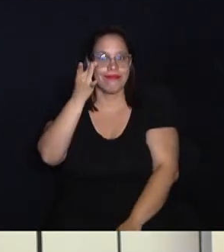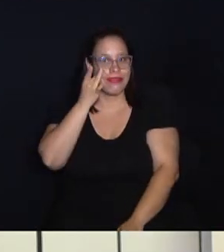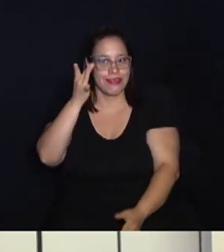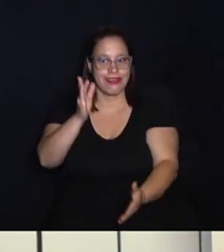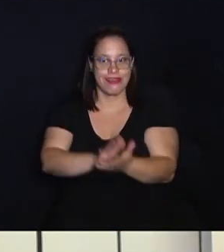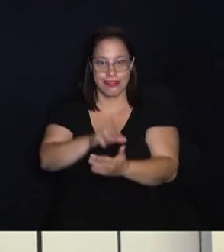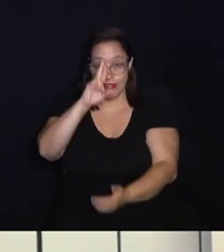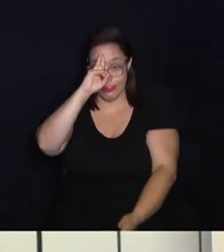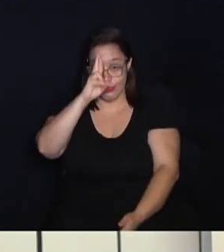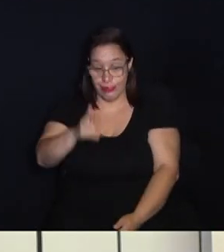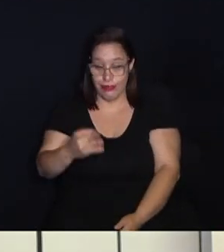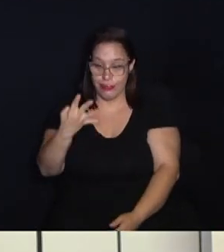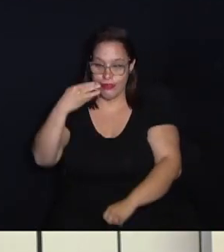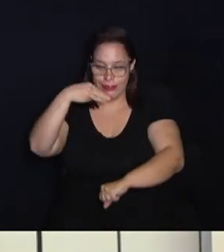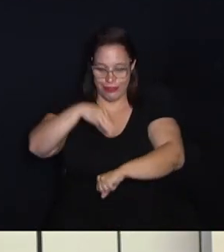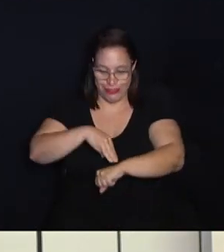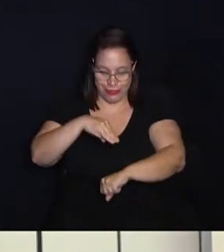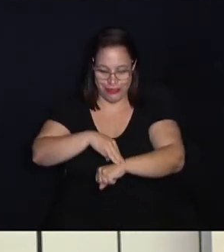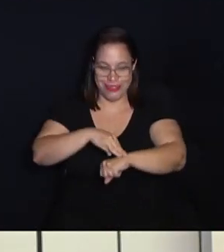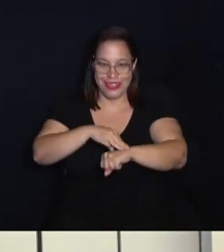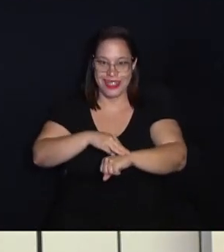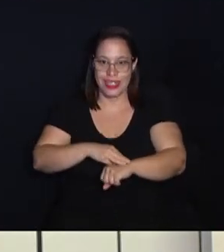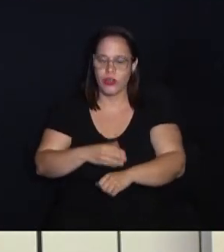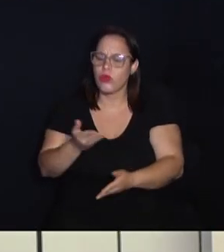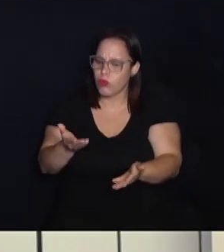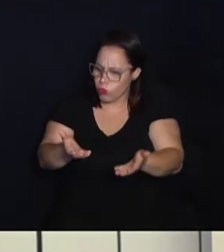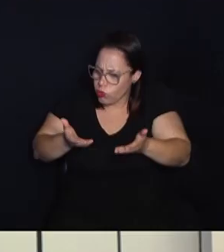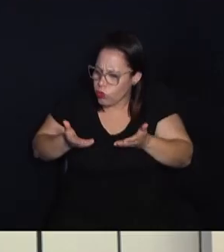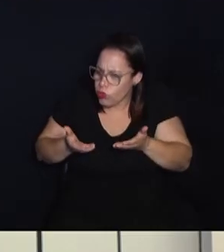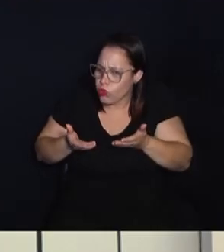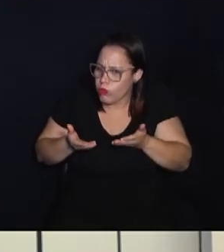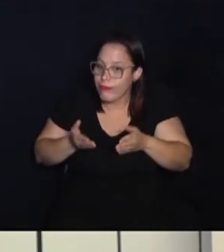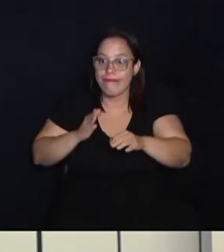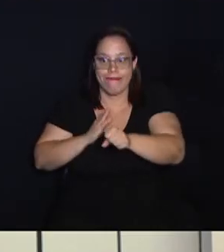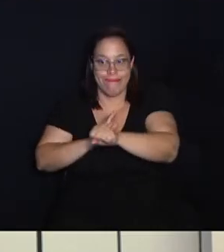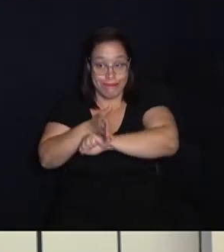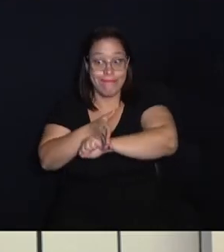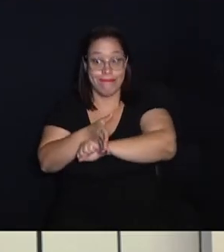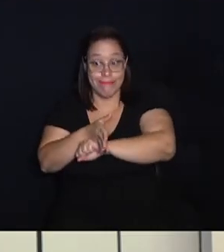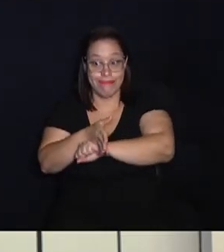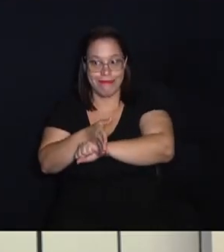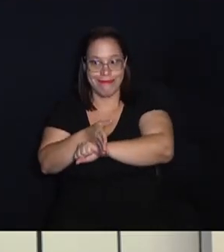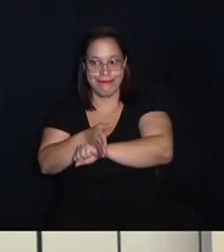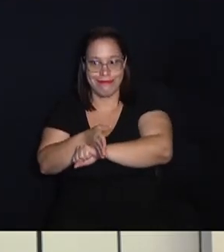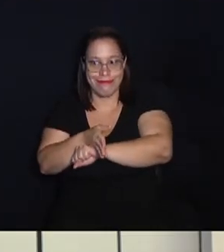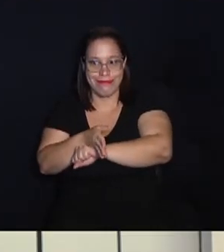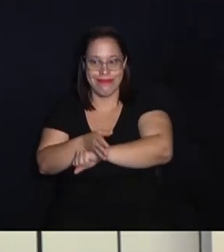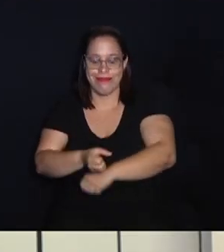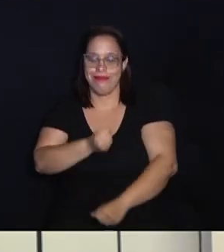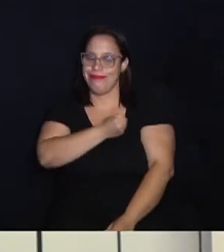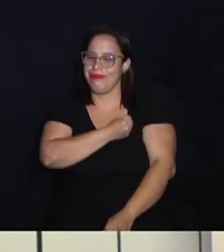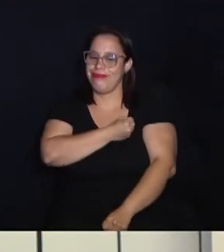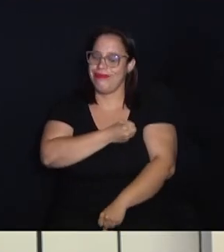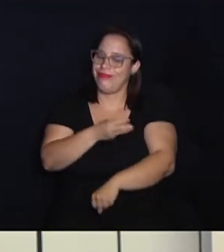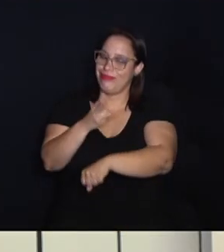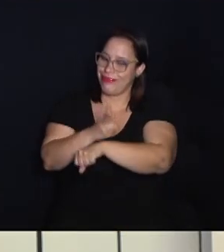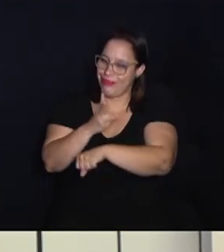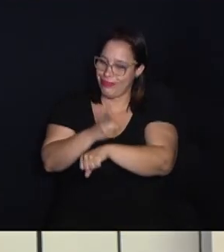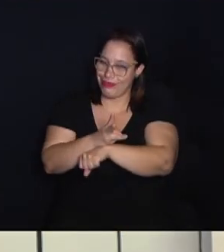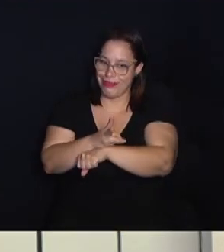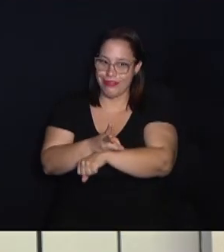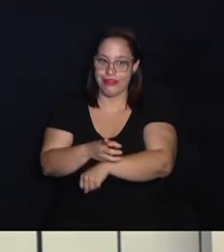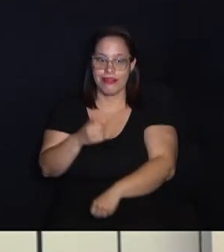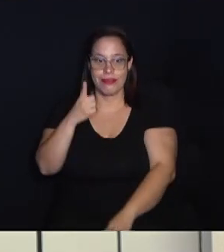vivo, meio-dia mais 4 minutos. E eu quero a sua participação. Envie a sua mensagem para o número do nosso